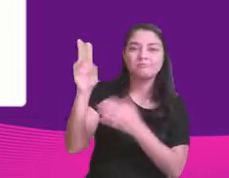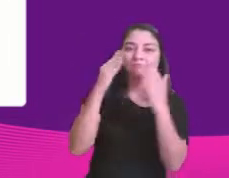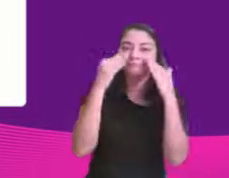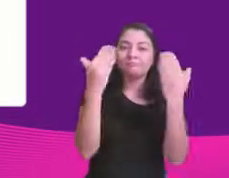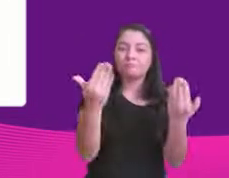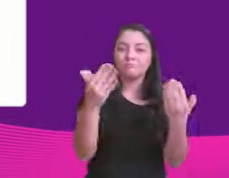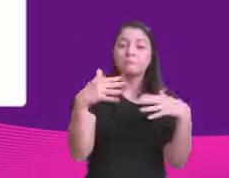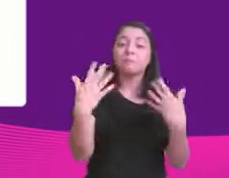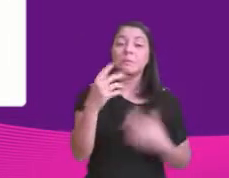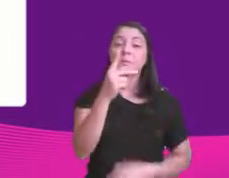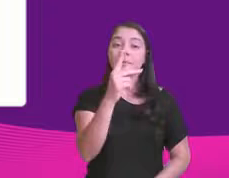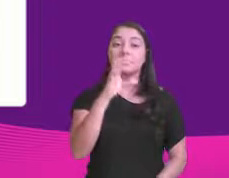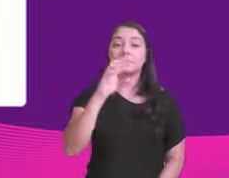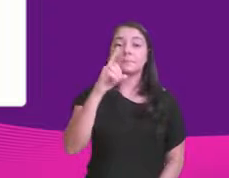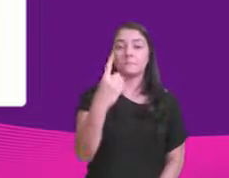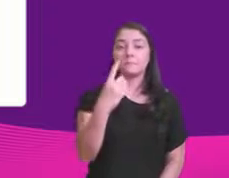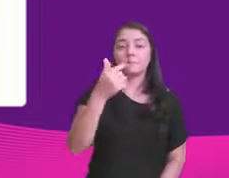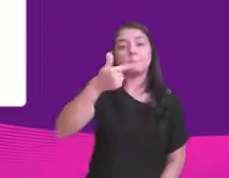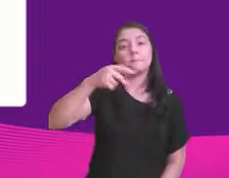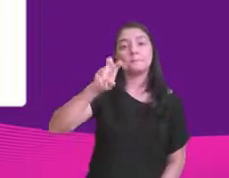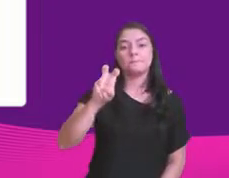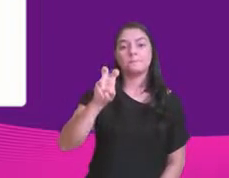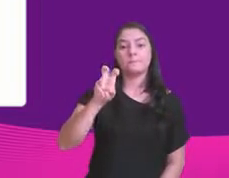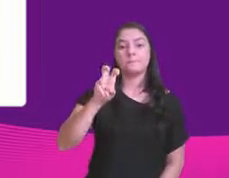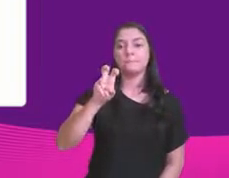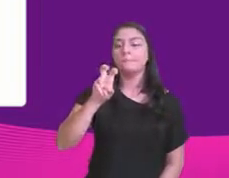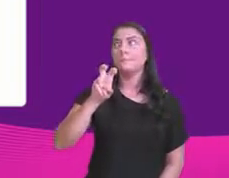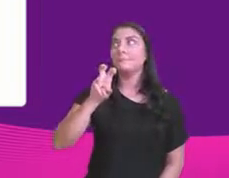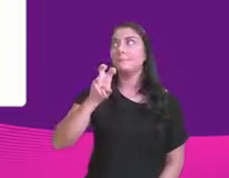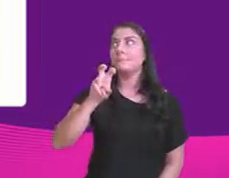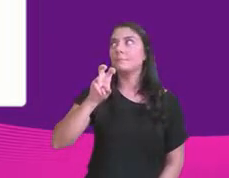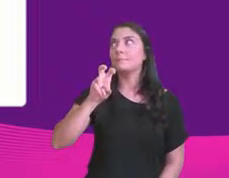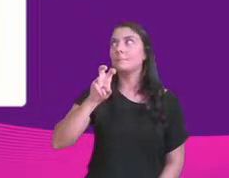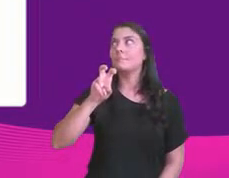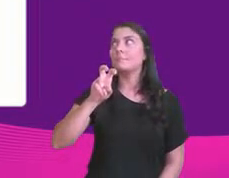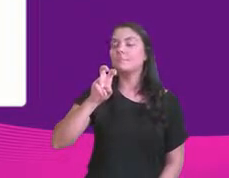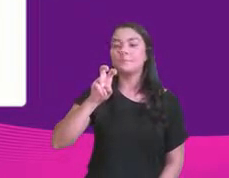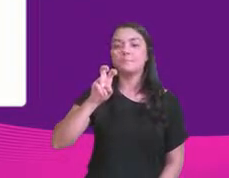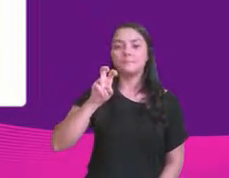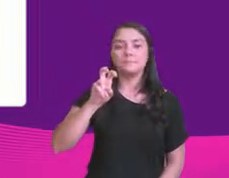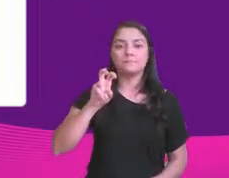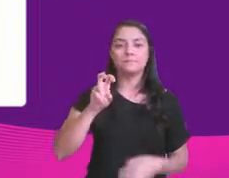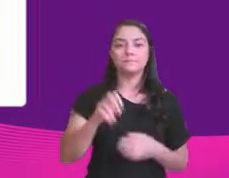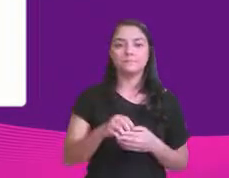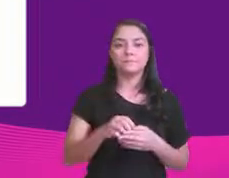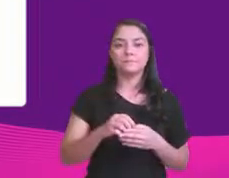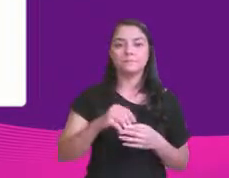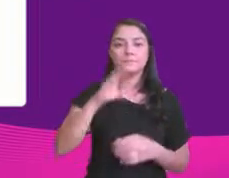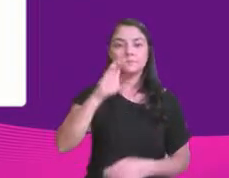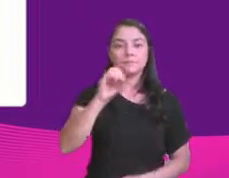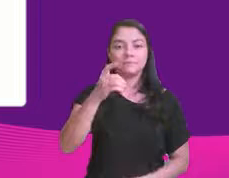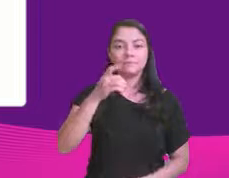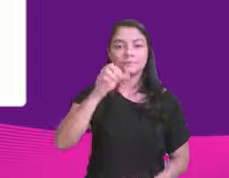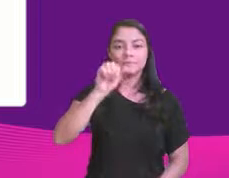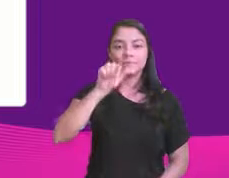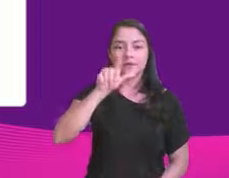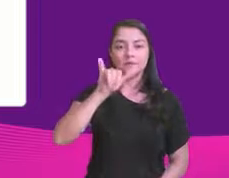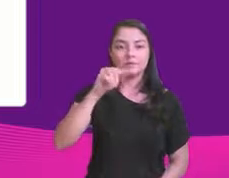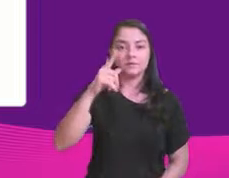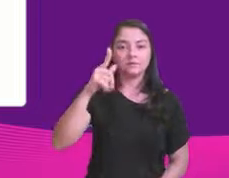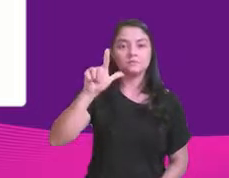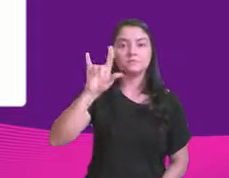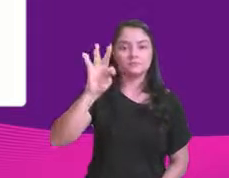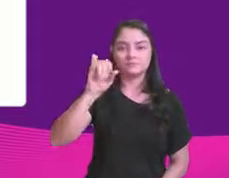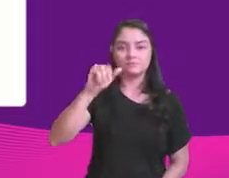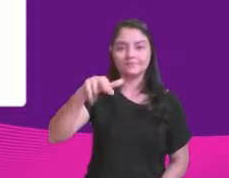alto, 96% receberam quimioterapia sistêmica e a droga utilizada foi a oxaliplatina na dose